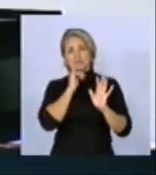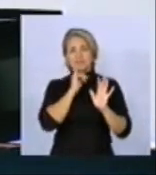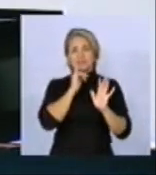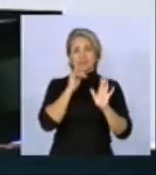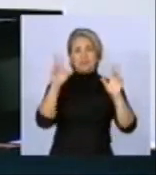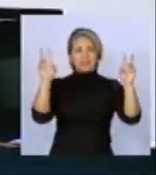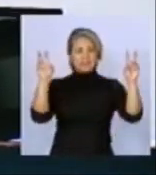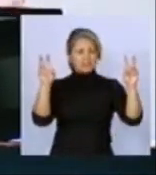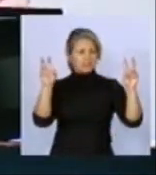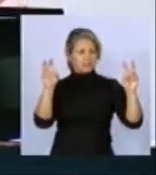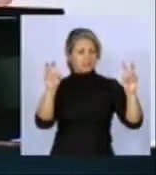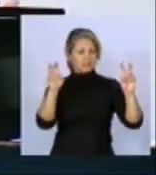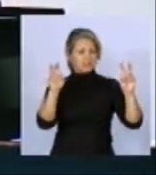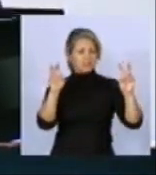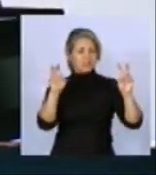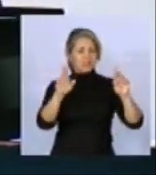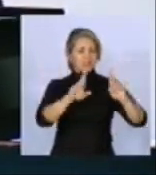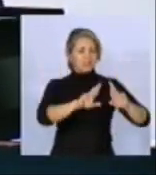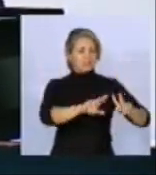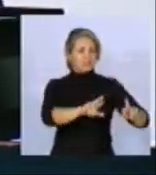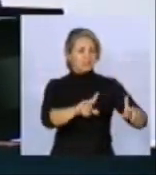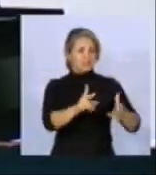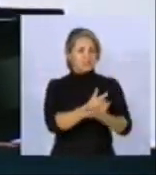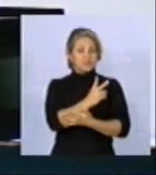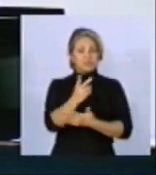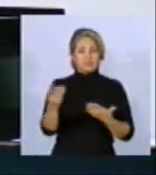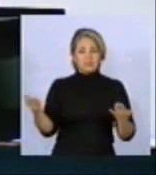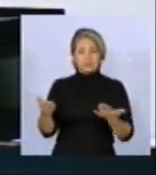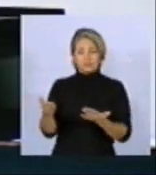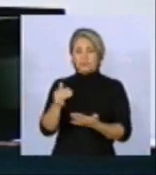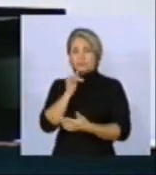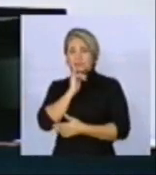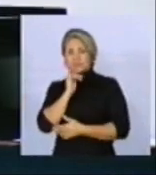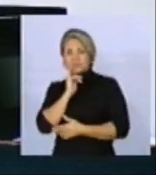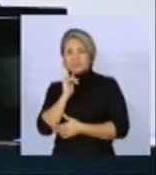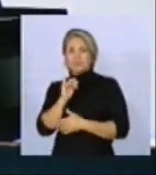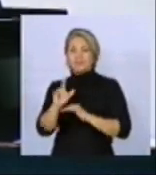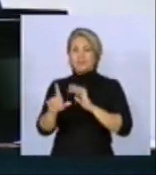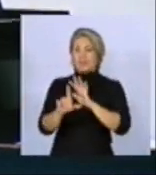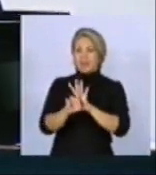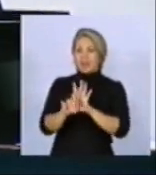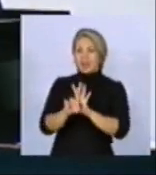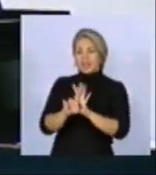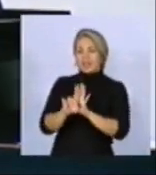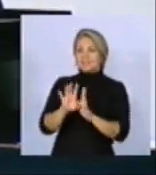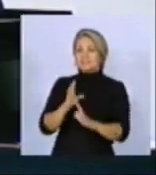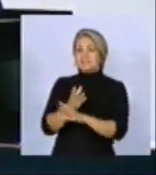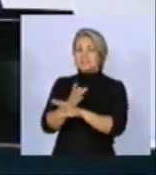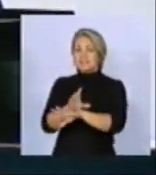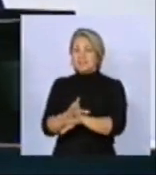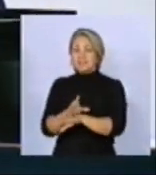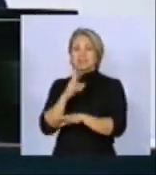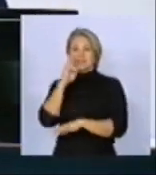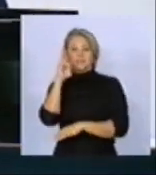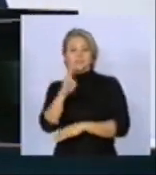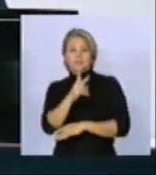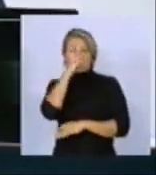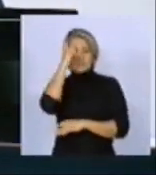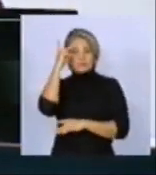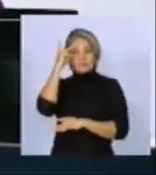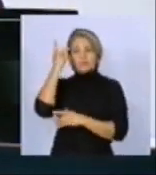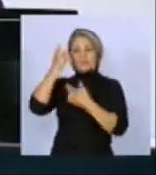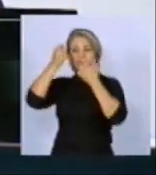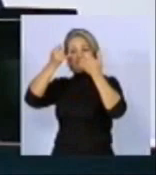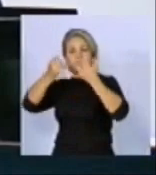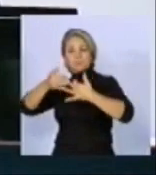questões interdisciplinares como ocorreu aqui com a questão da Lei Seca em que ouvimos especialistas sobre